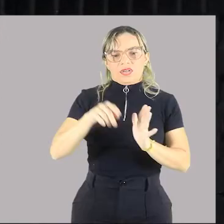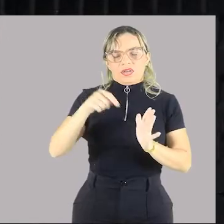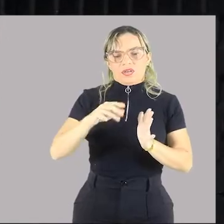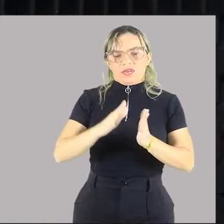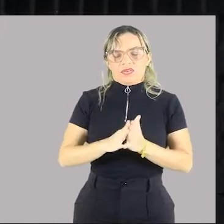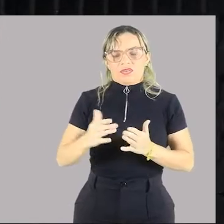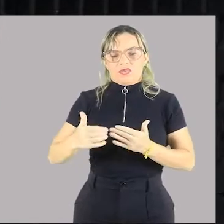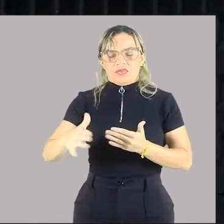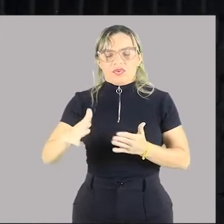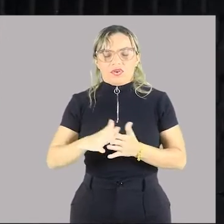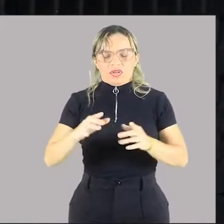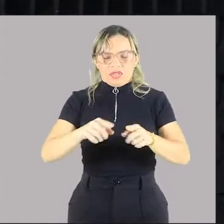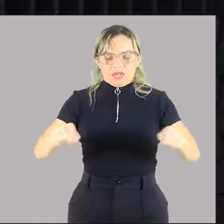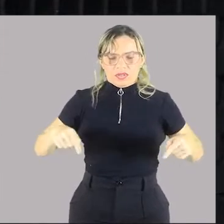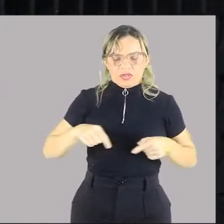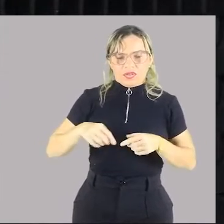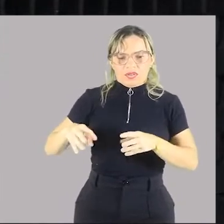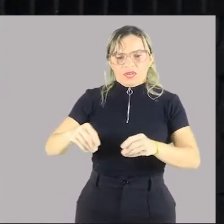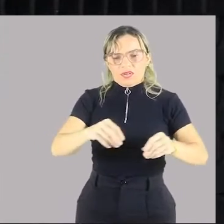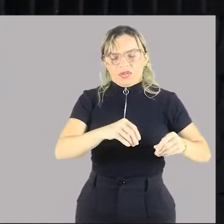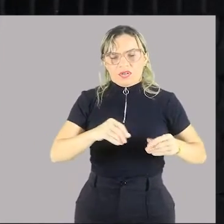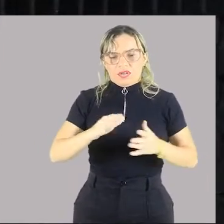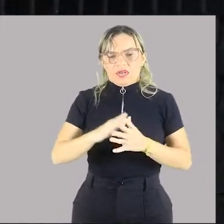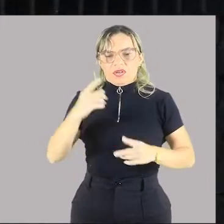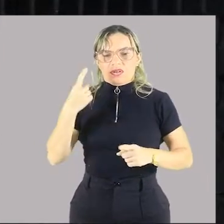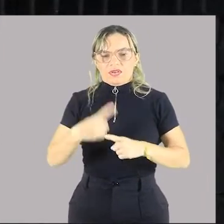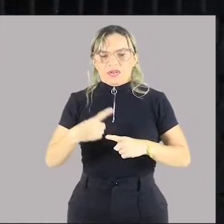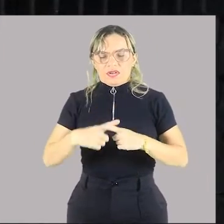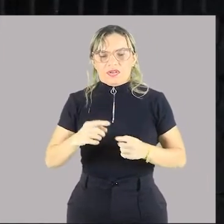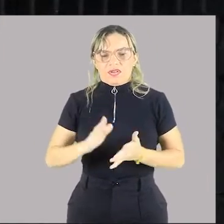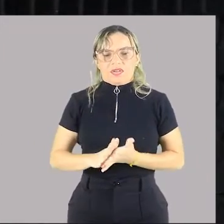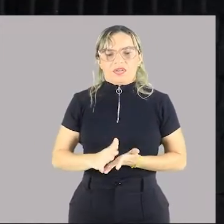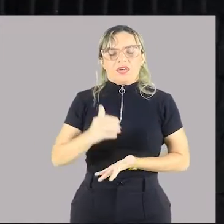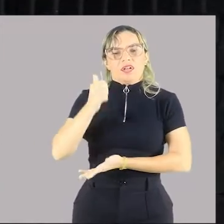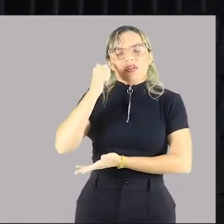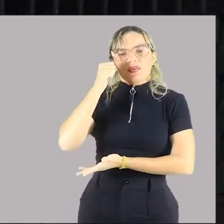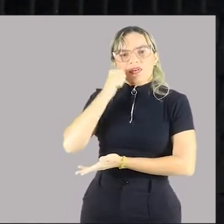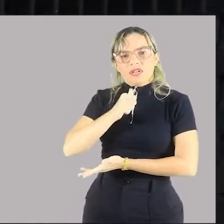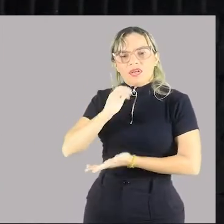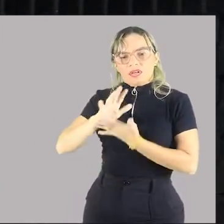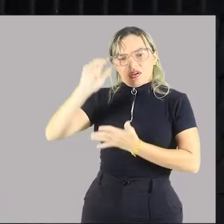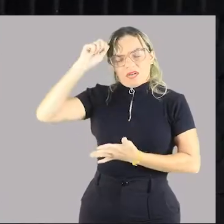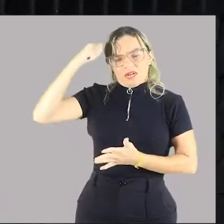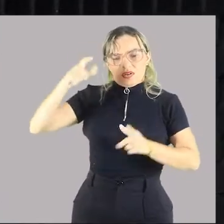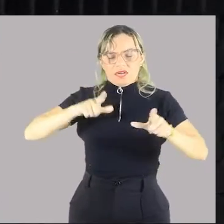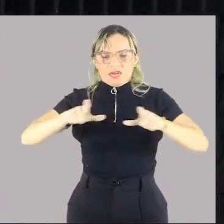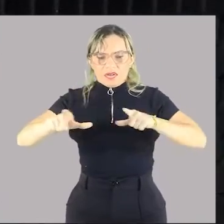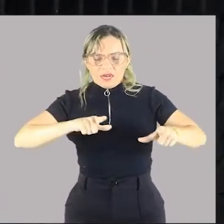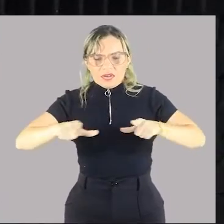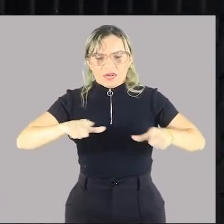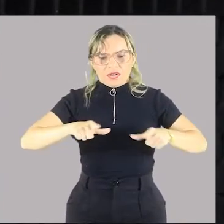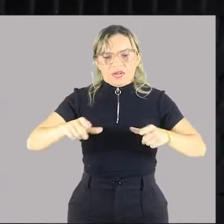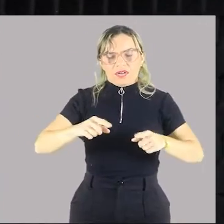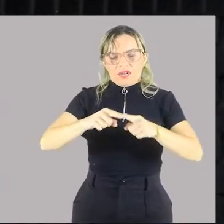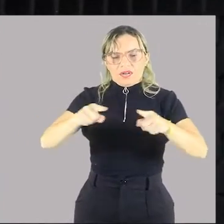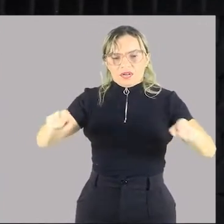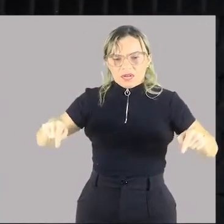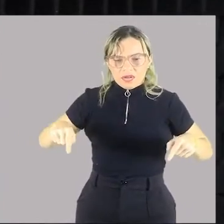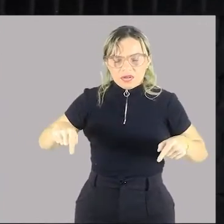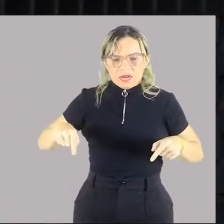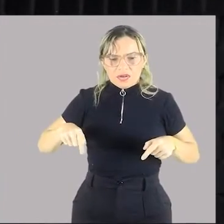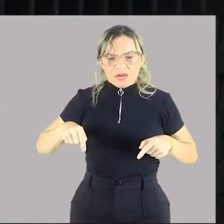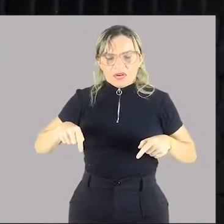engenho. Por quê? Porque aquelas escravas negras que trabalhavam